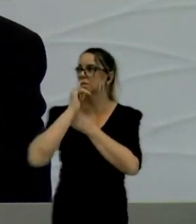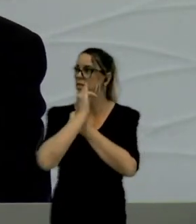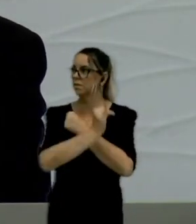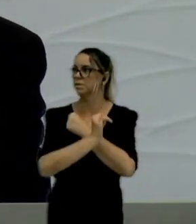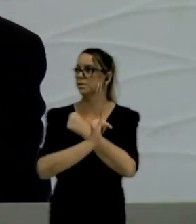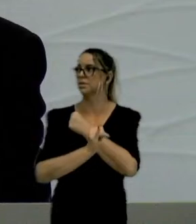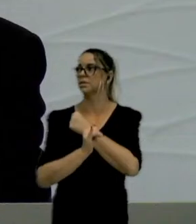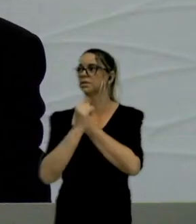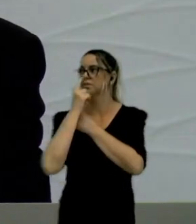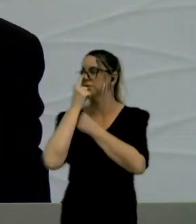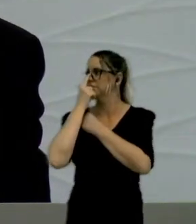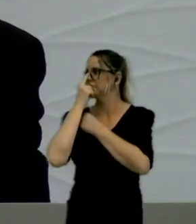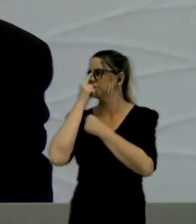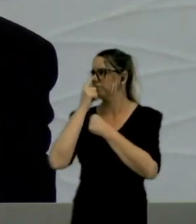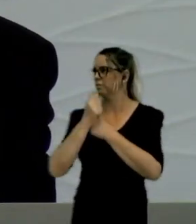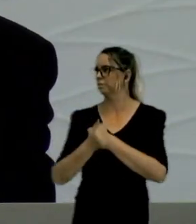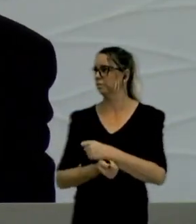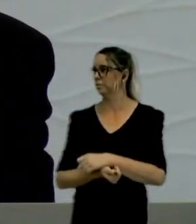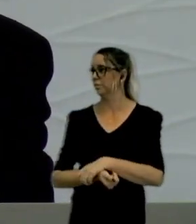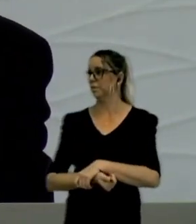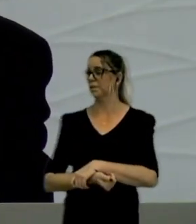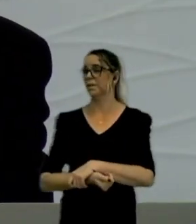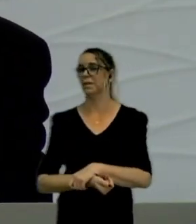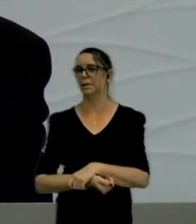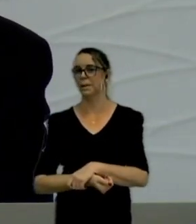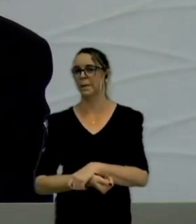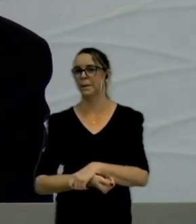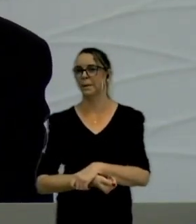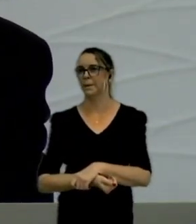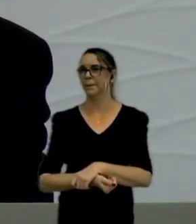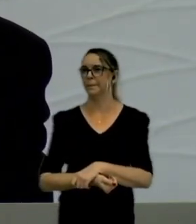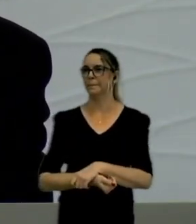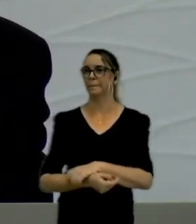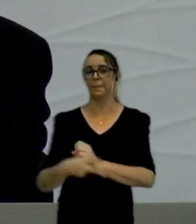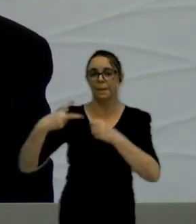O senhor quem mais reclama. Corte tudinho. Cortei tudinho.